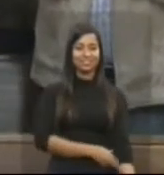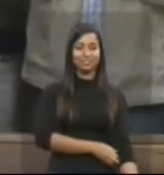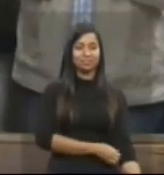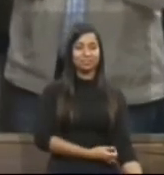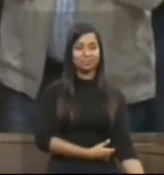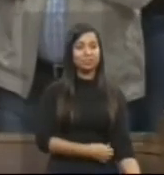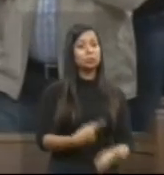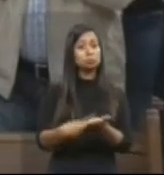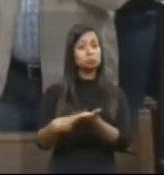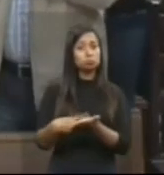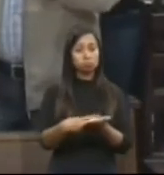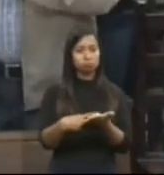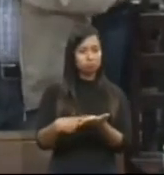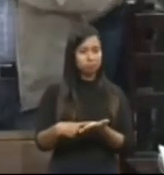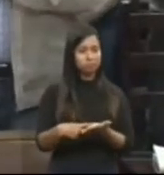Algum aviso?